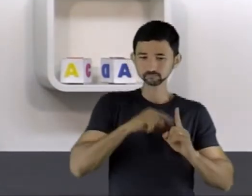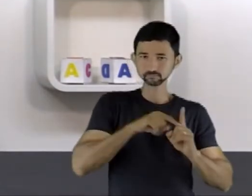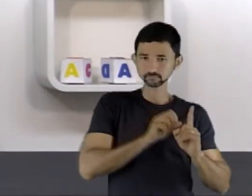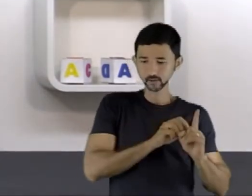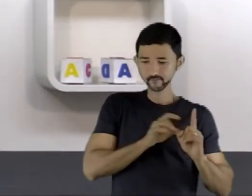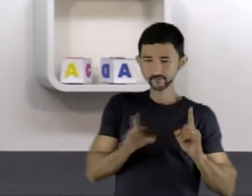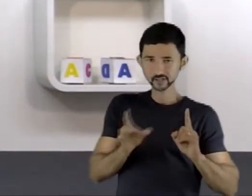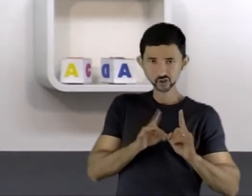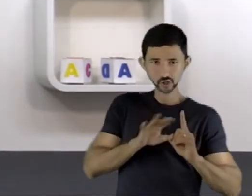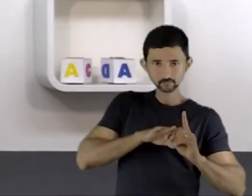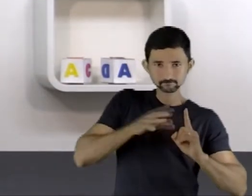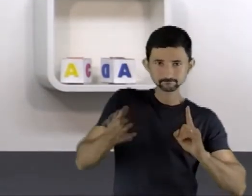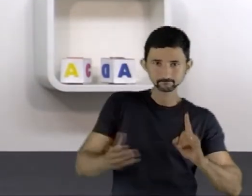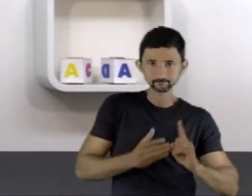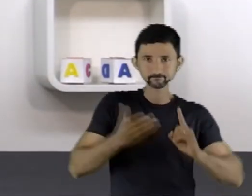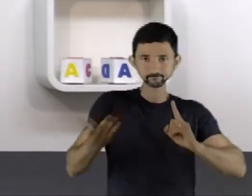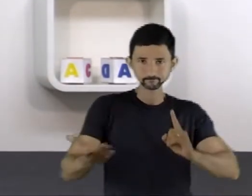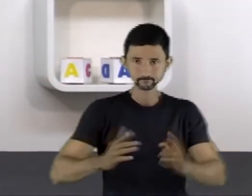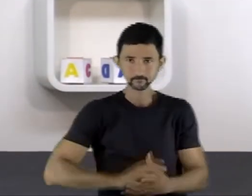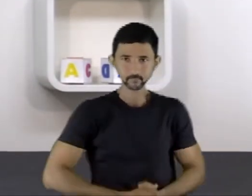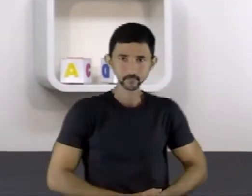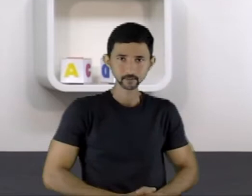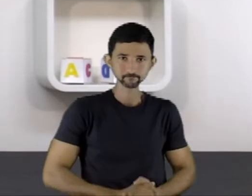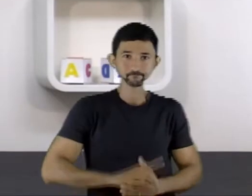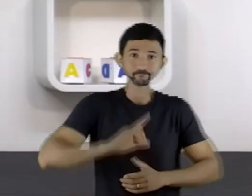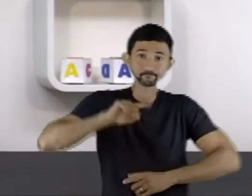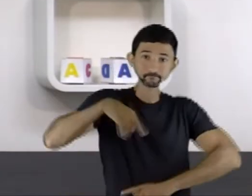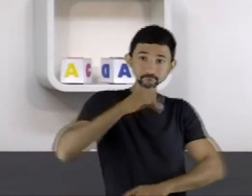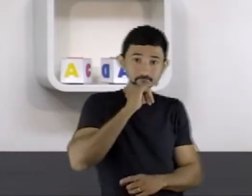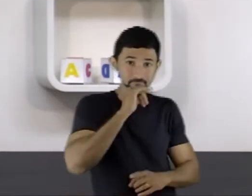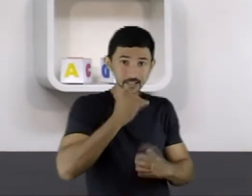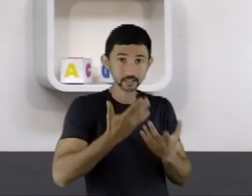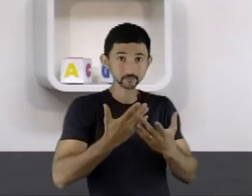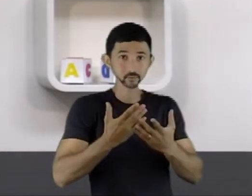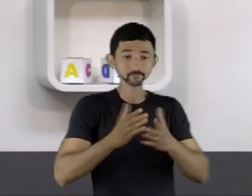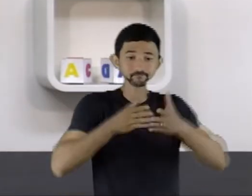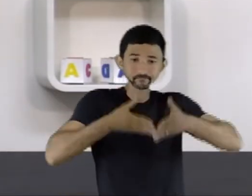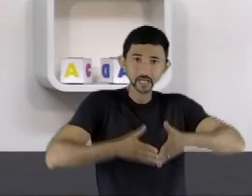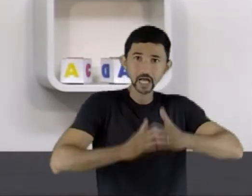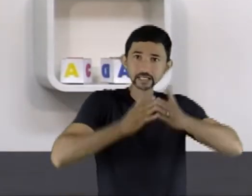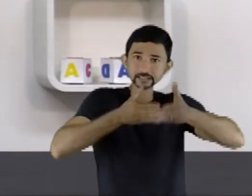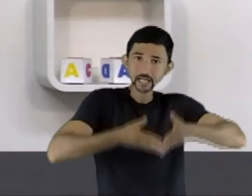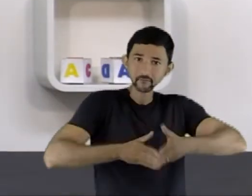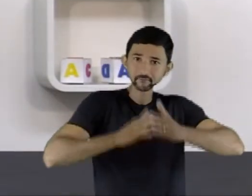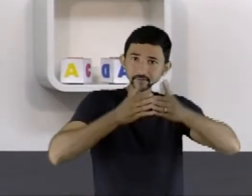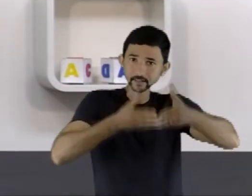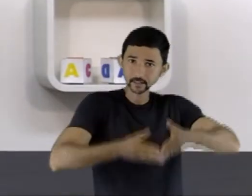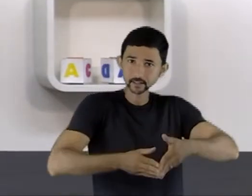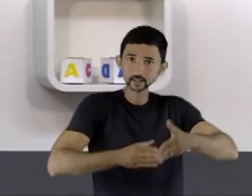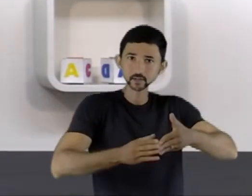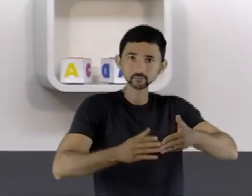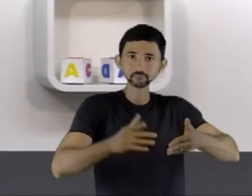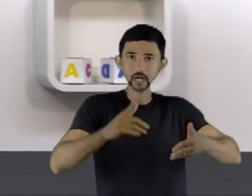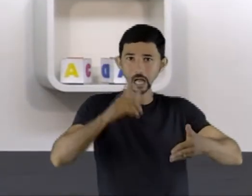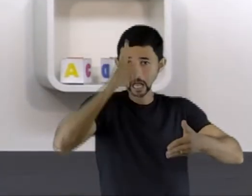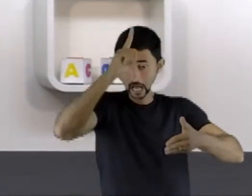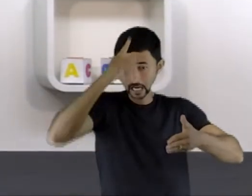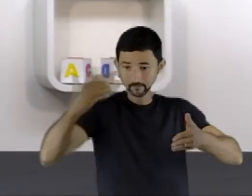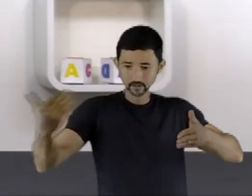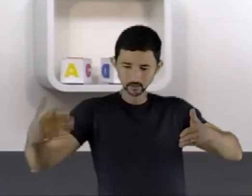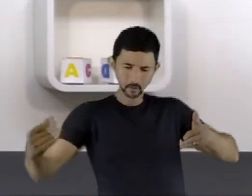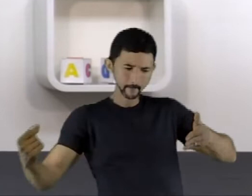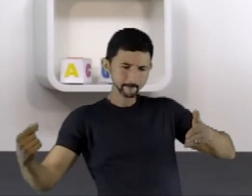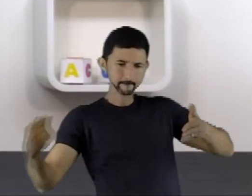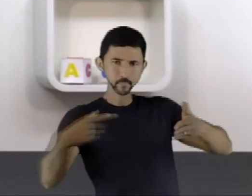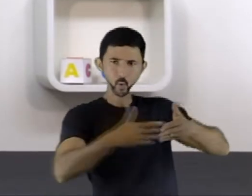guerra. Mas depois que os navios americanos foram bombardeados por navios alemães, os Estados Unidos entrou na